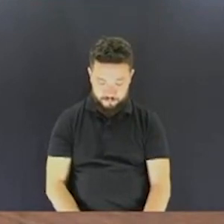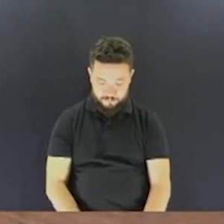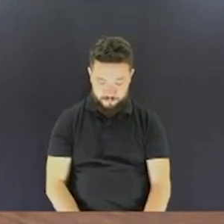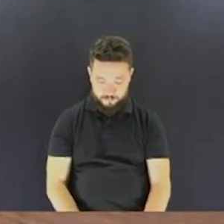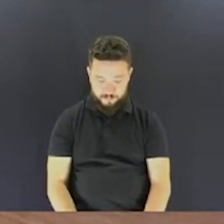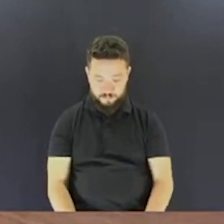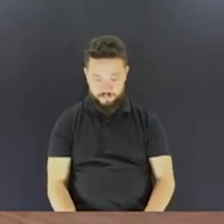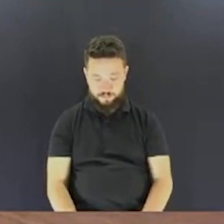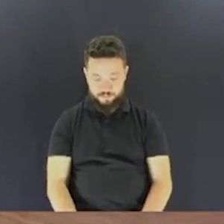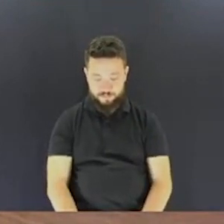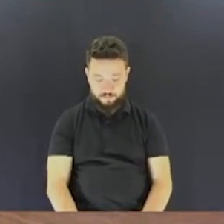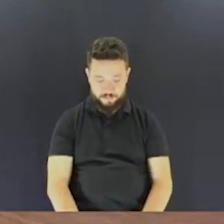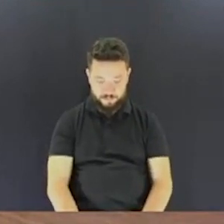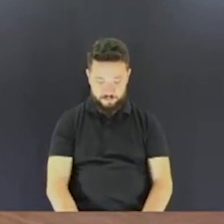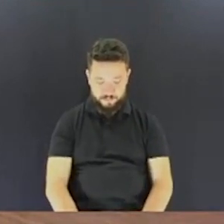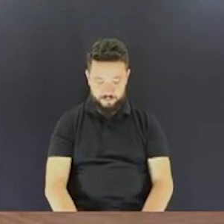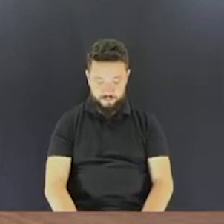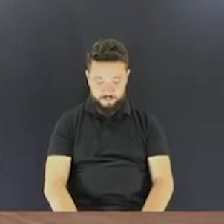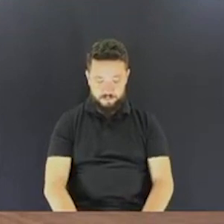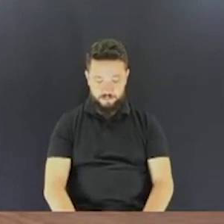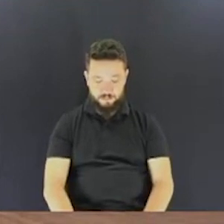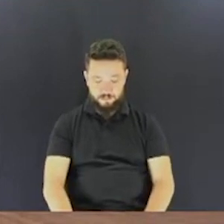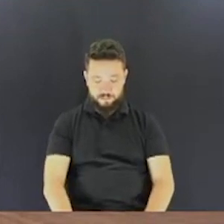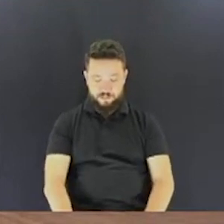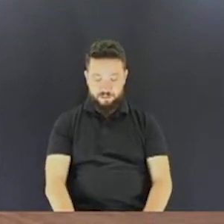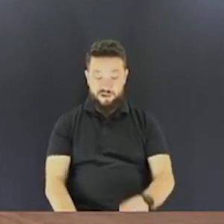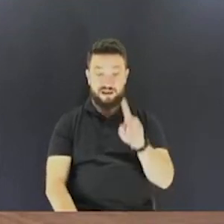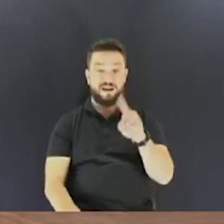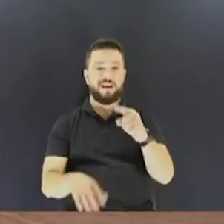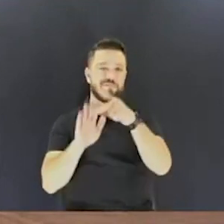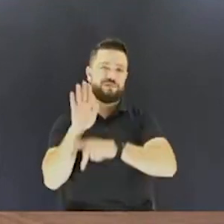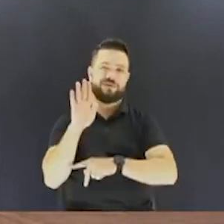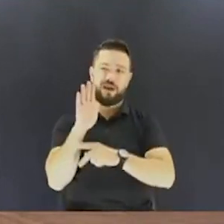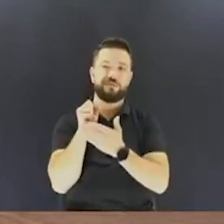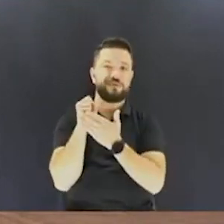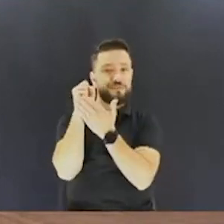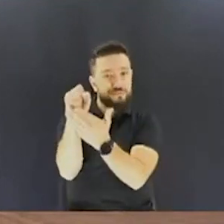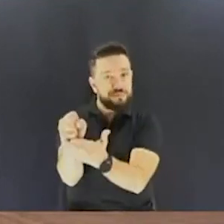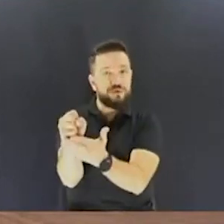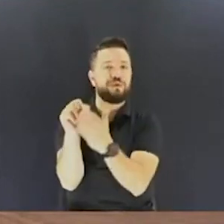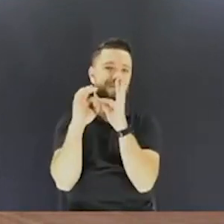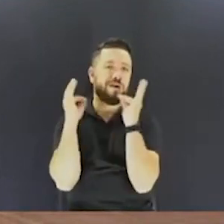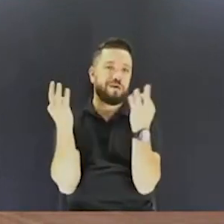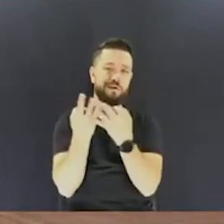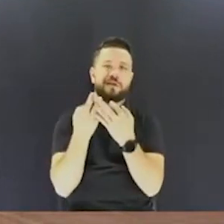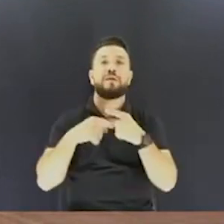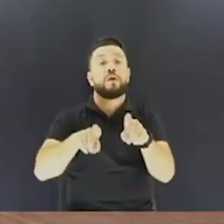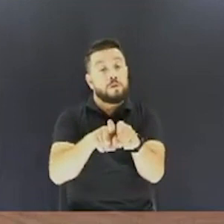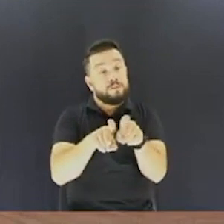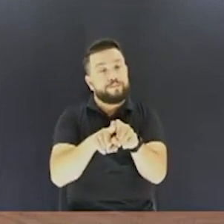de pesquisa, programas de tratamento e ações de apoio às famílias. Por fim, é importante destacar que a